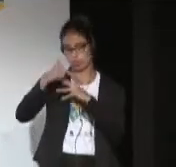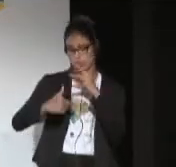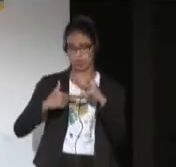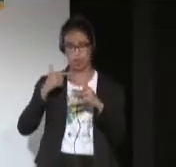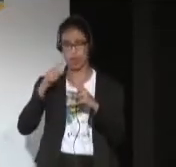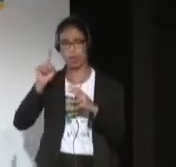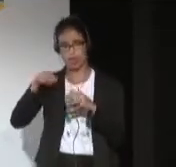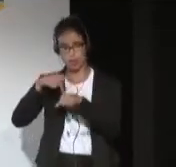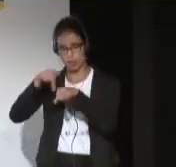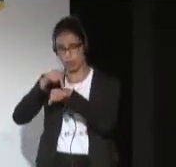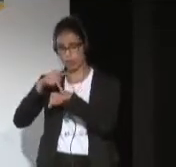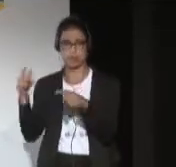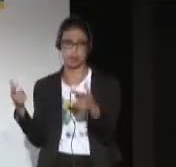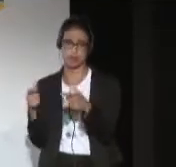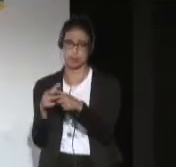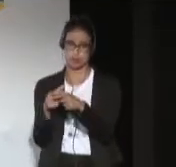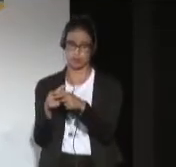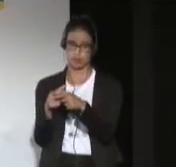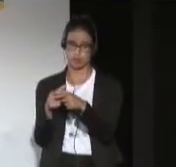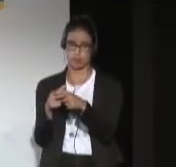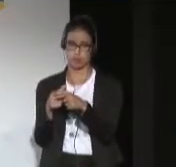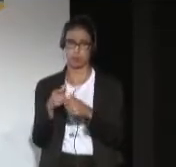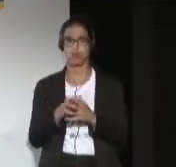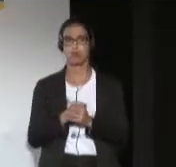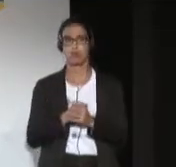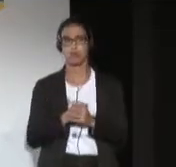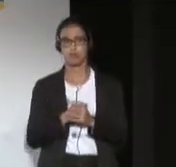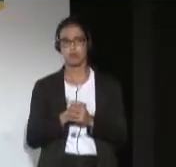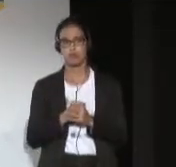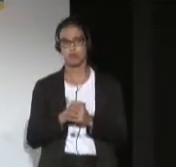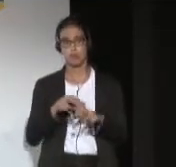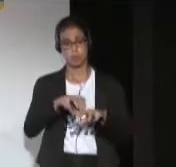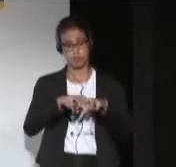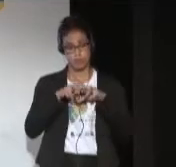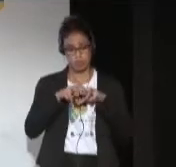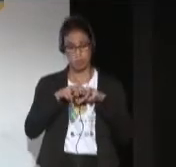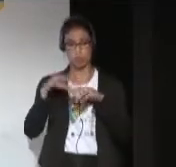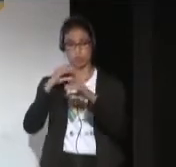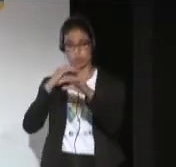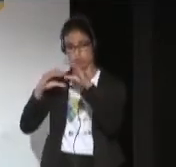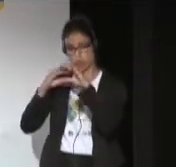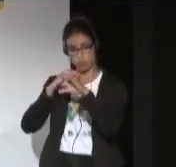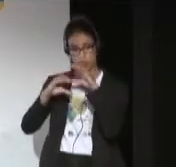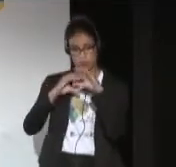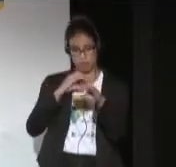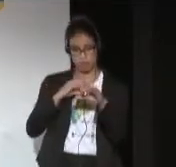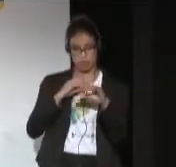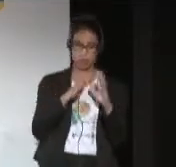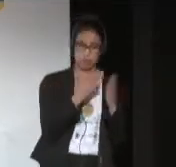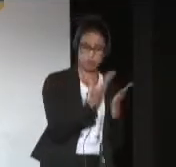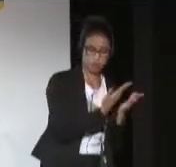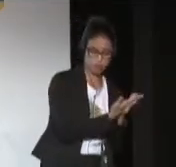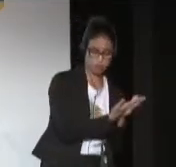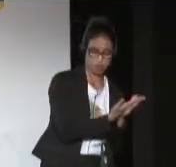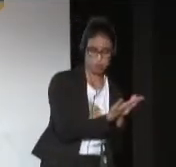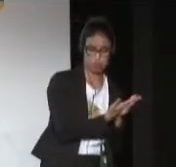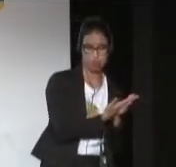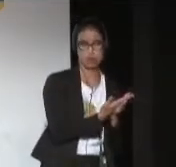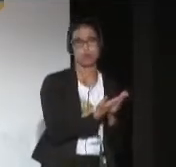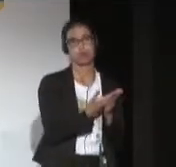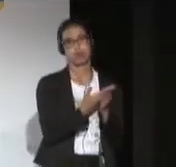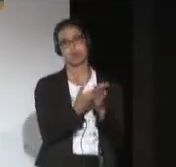país pequenininho. E, portanto, a comunicação entre a escola e